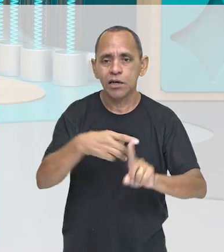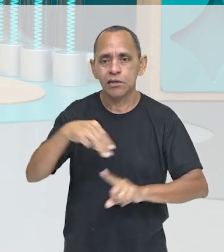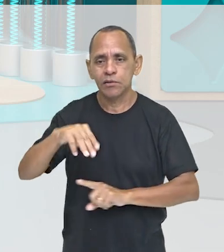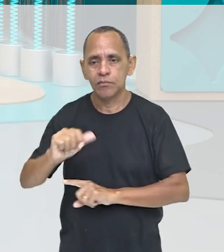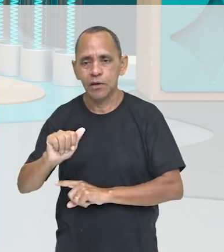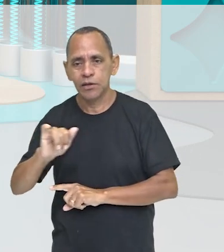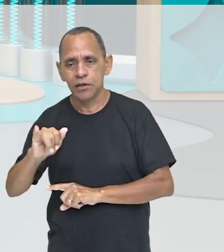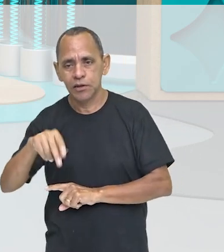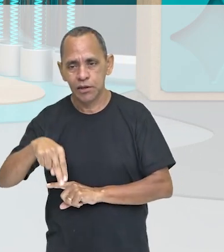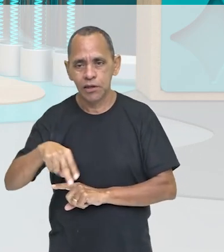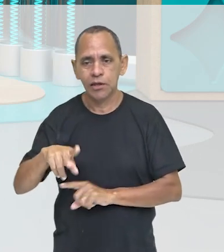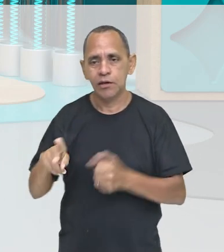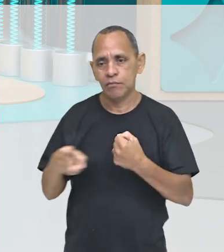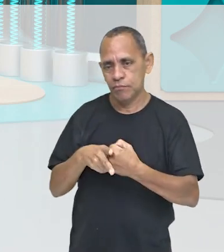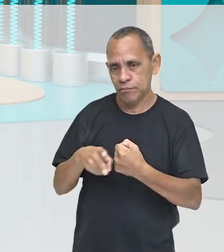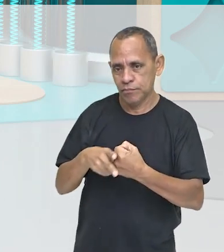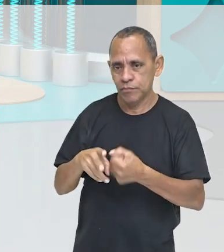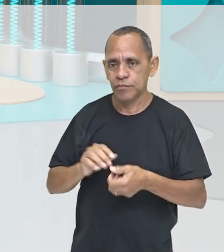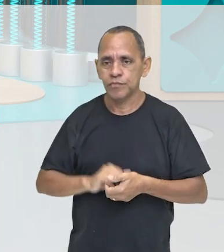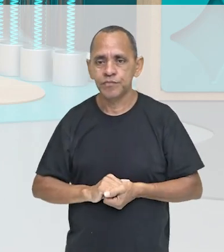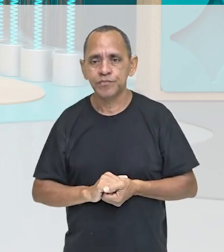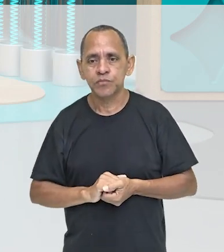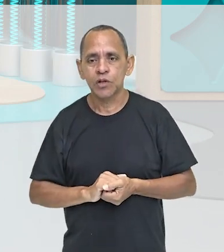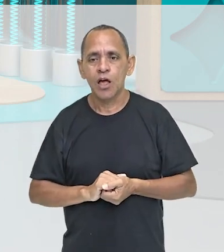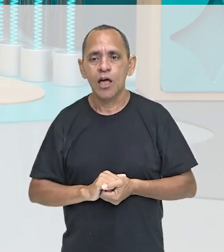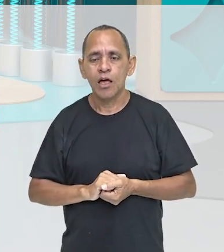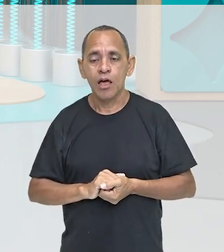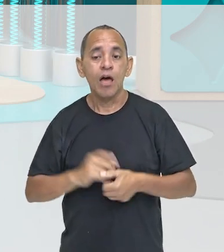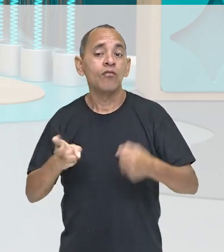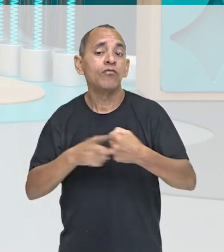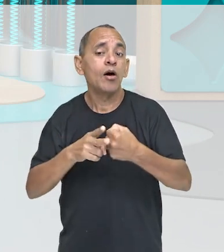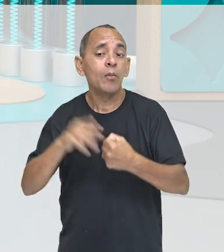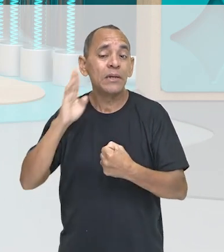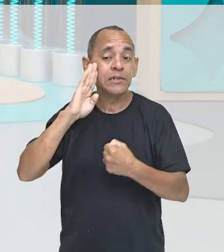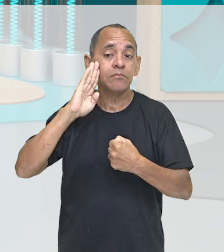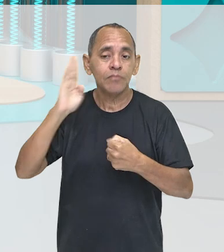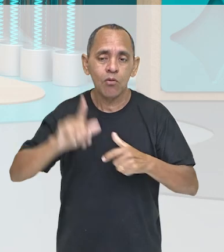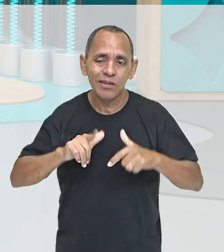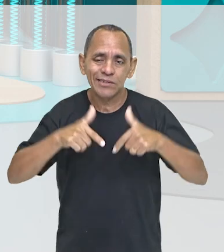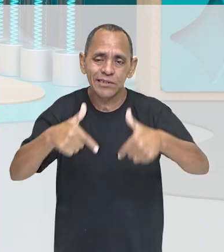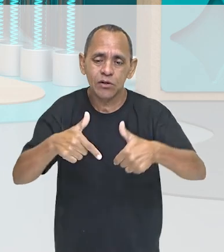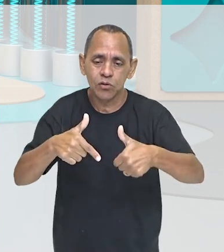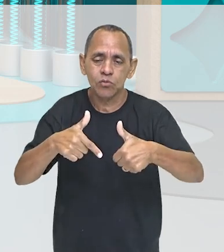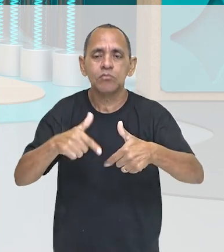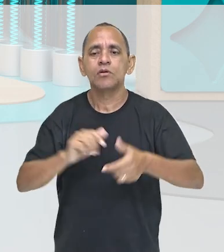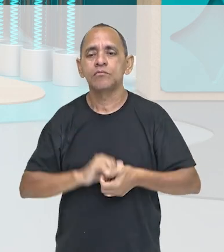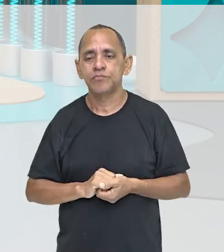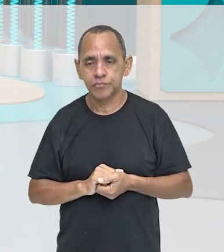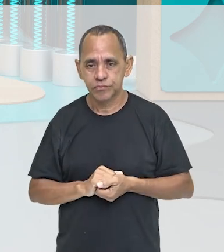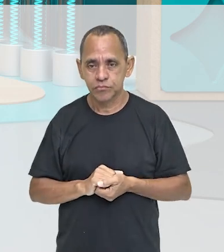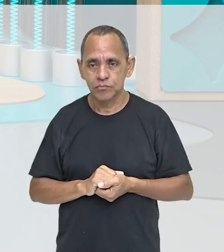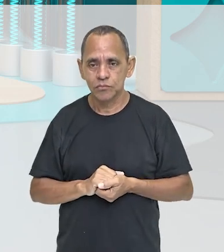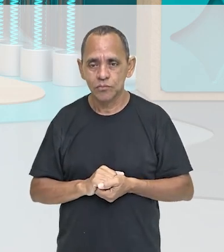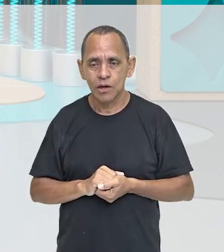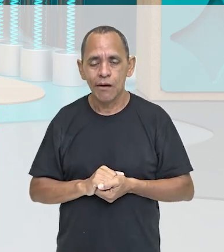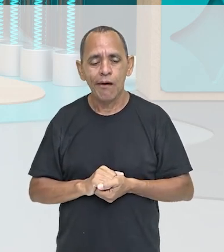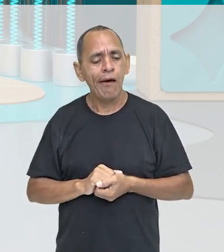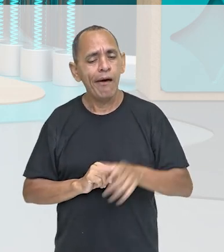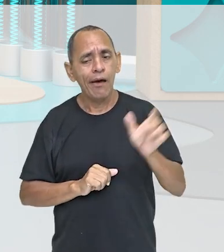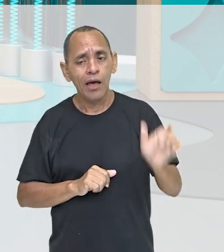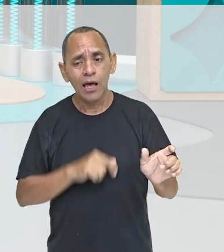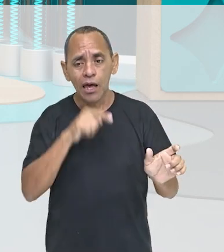main verb é o verbo principal e a ação é ele que define. O will só vai fazer companhia para dizer que essa